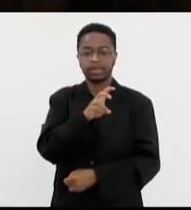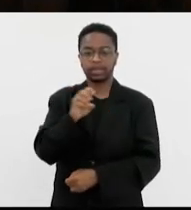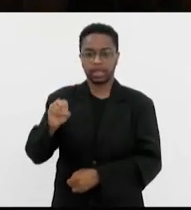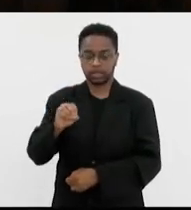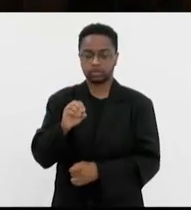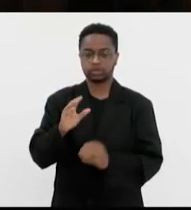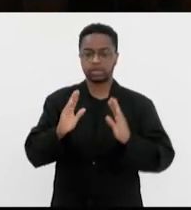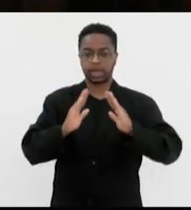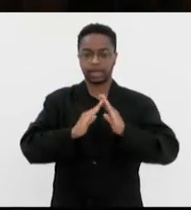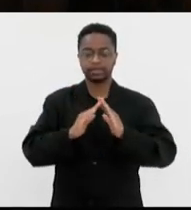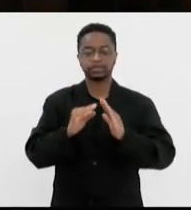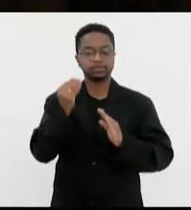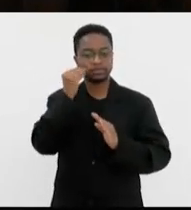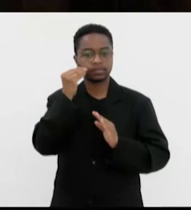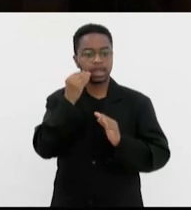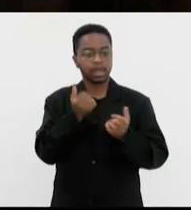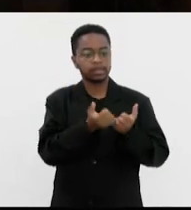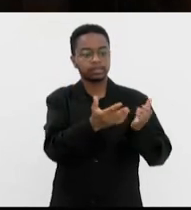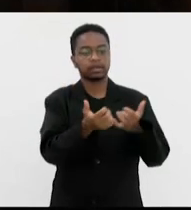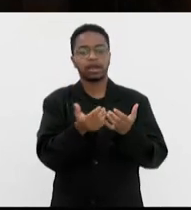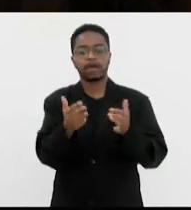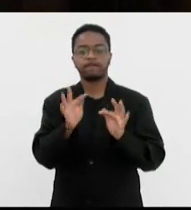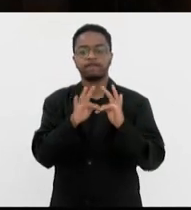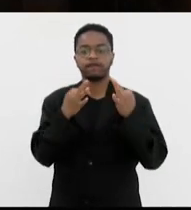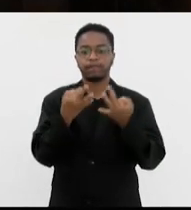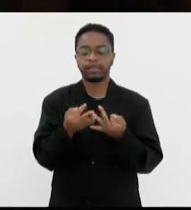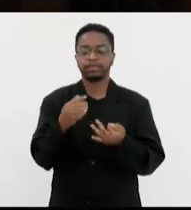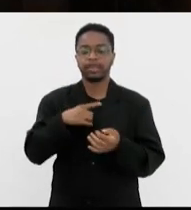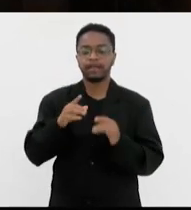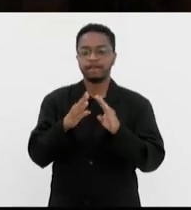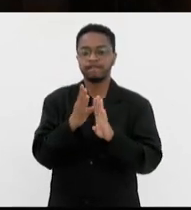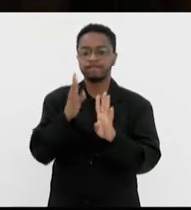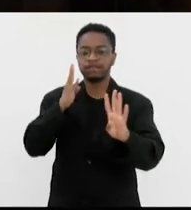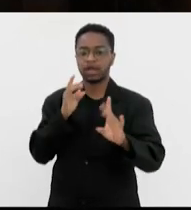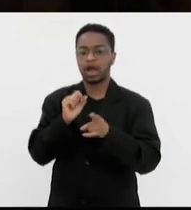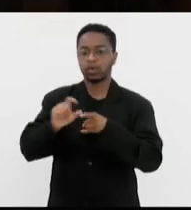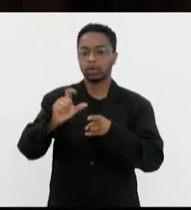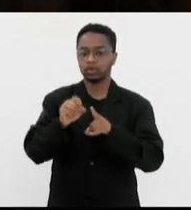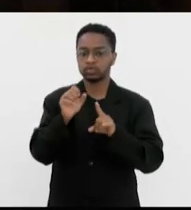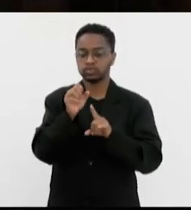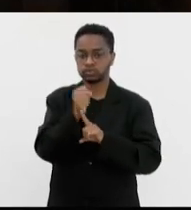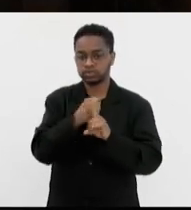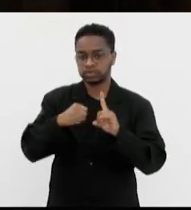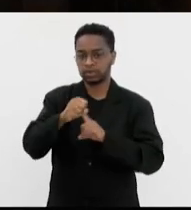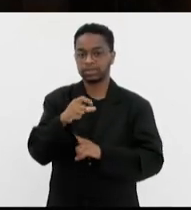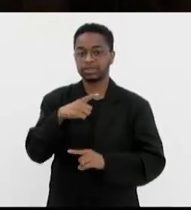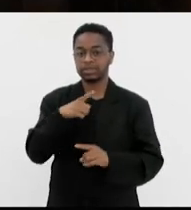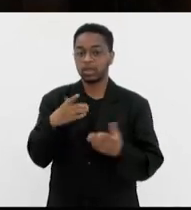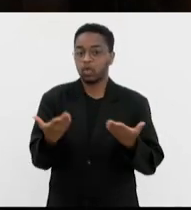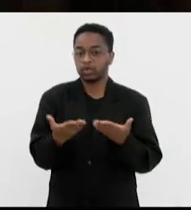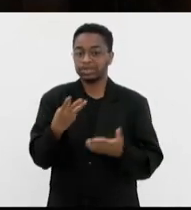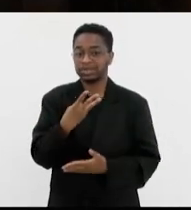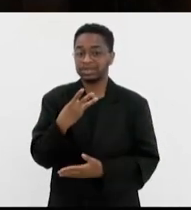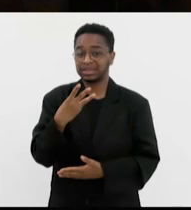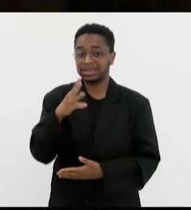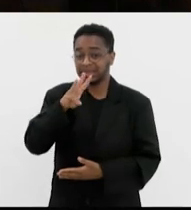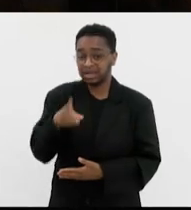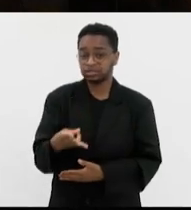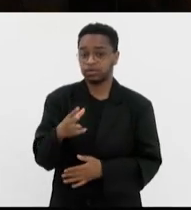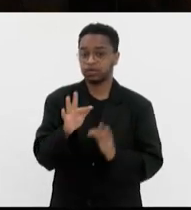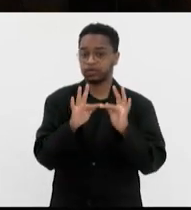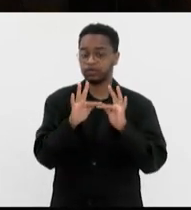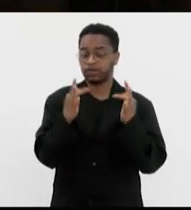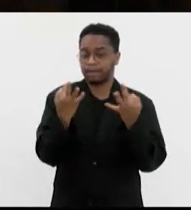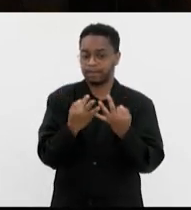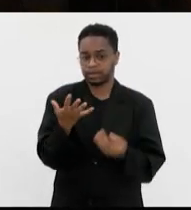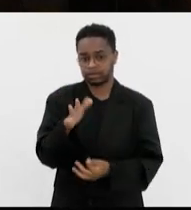estão na fila do aluguel social, que hoje em Petrópolis são mais de 3 mil famílias. E falo isso porque fui presidente da Comissão